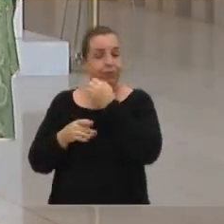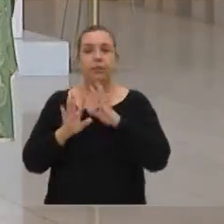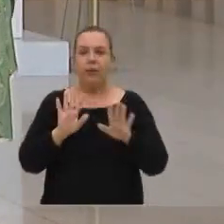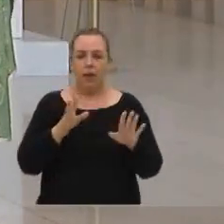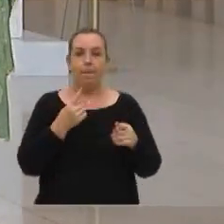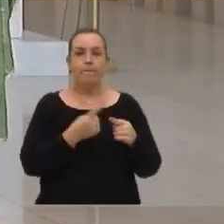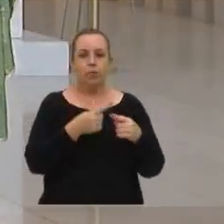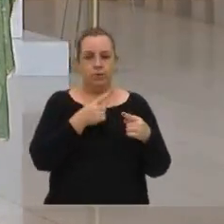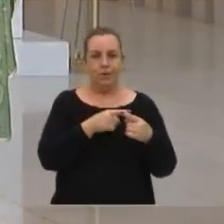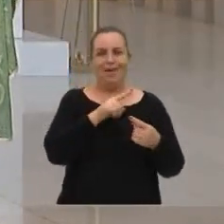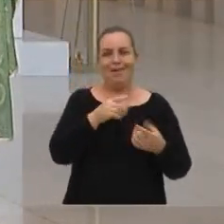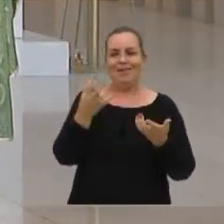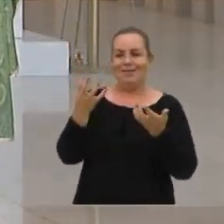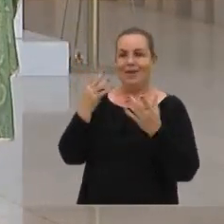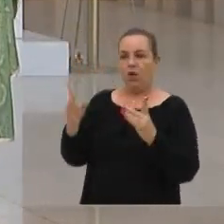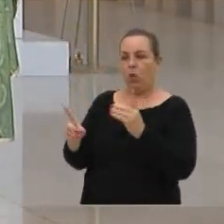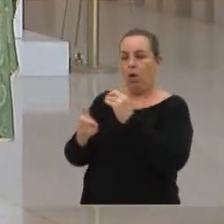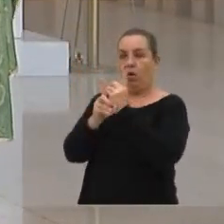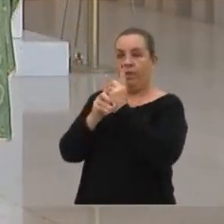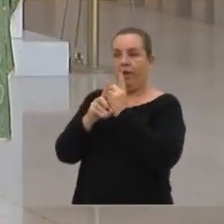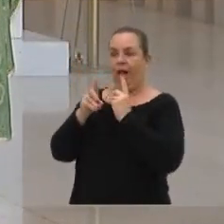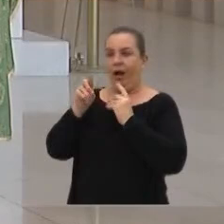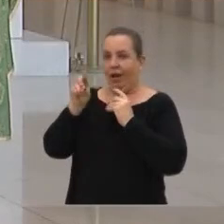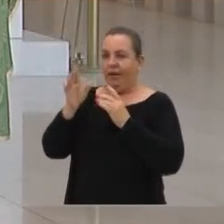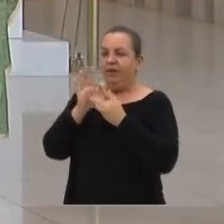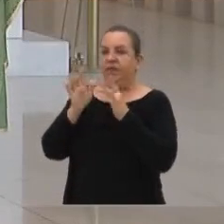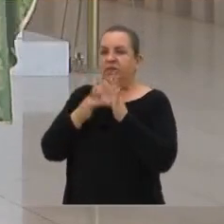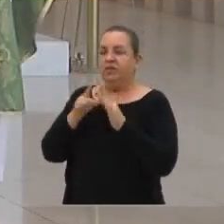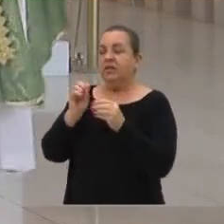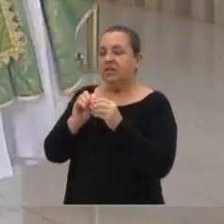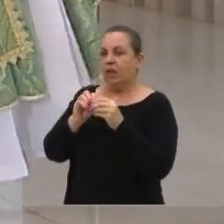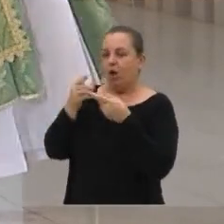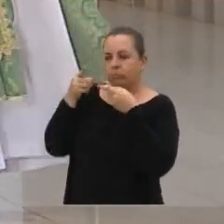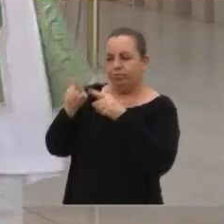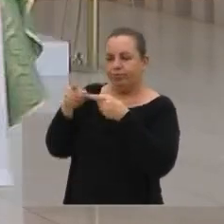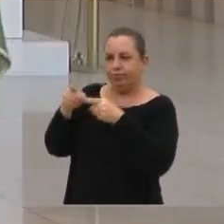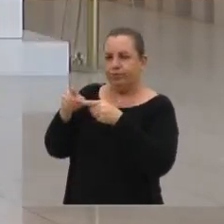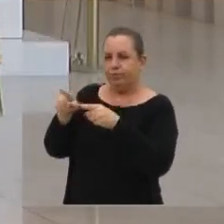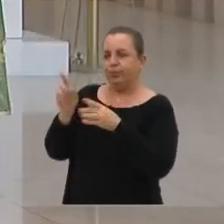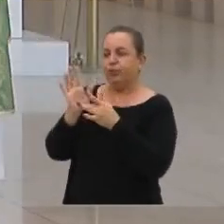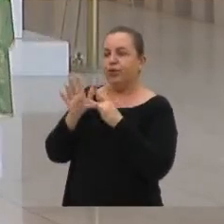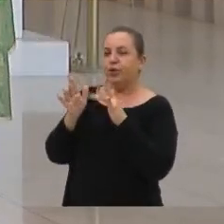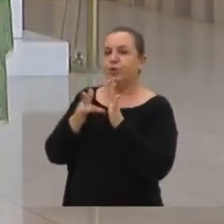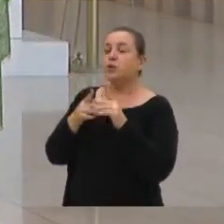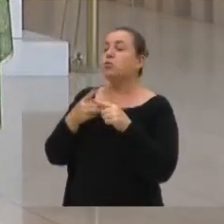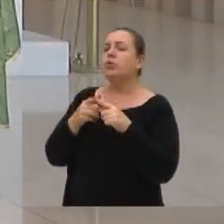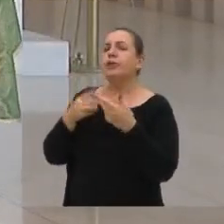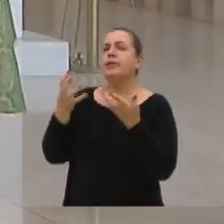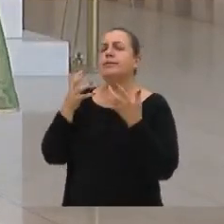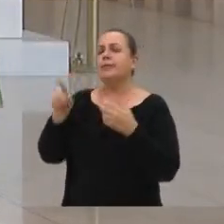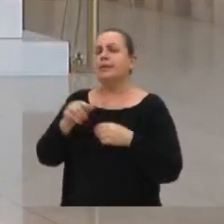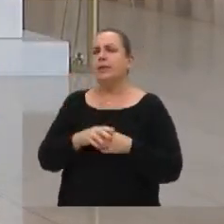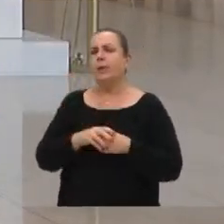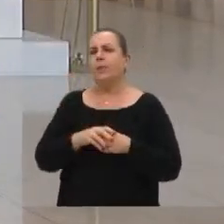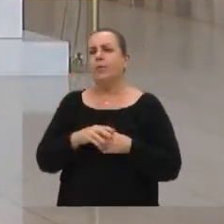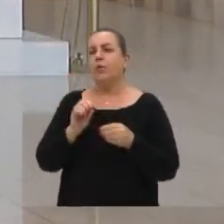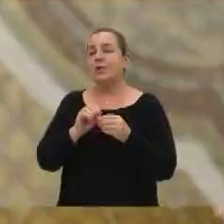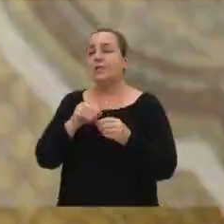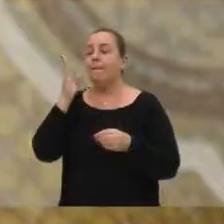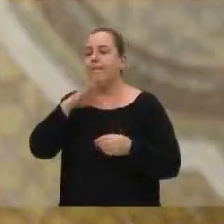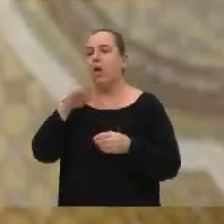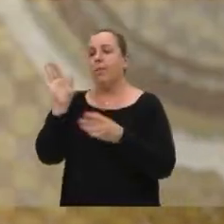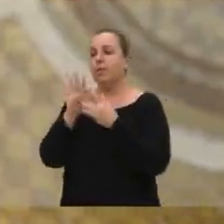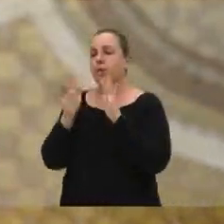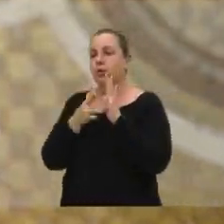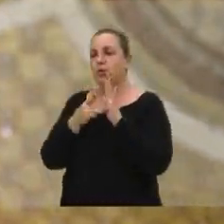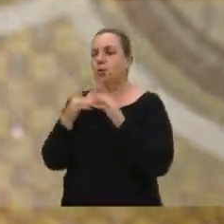Literalmente foram a Jesus com uma armadilha. E por que que eles queriam armar armadilha para Jesus? Porque Jesus,